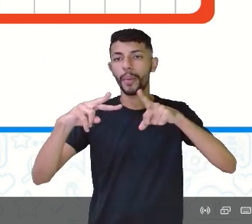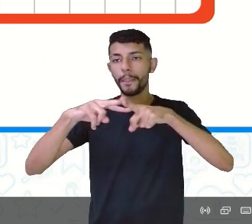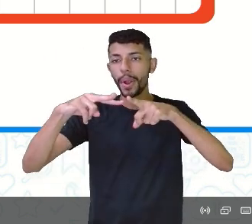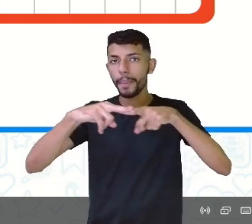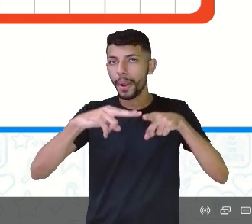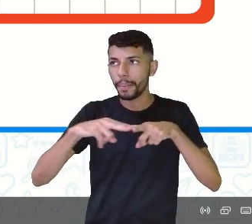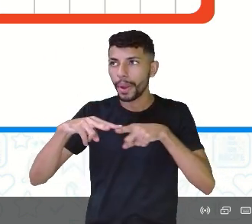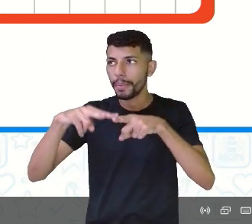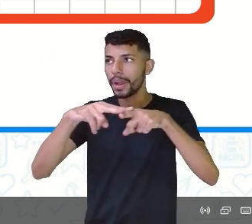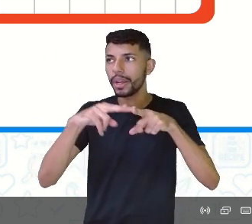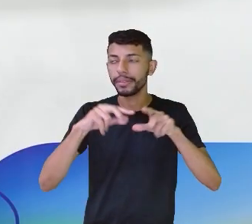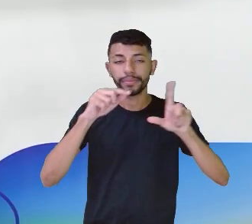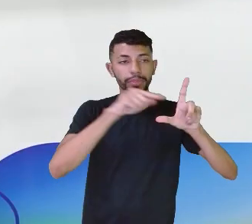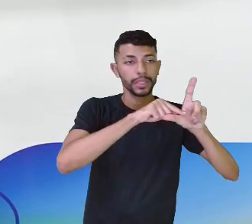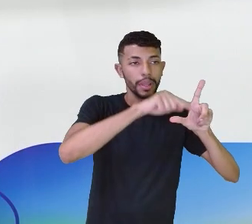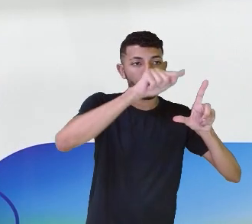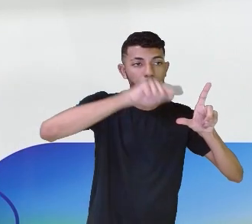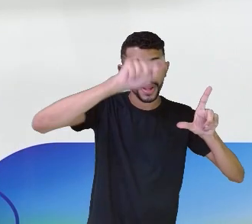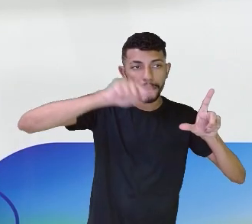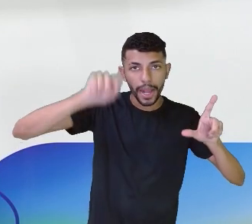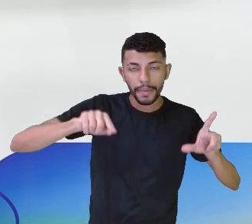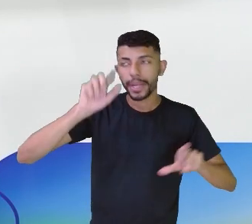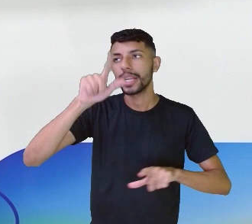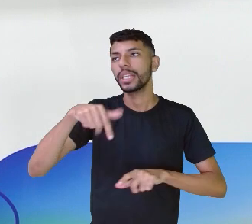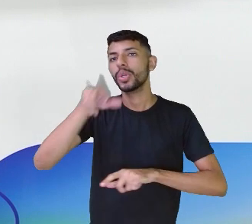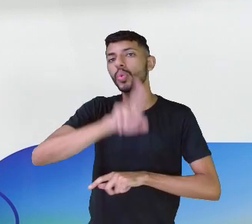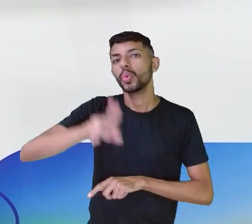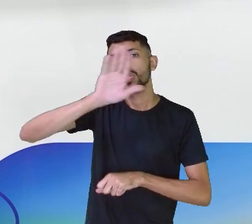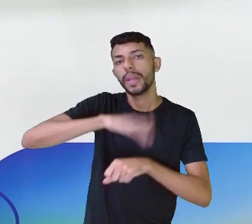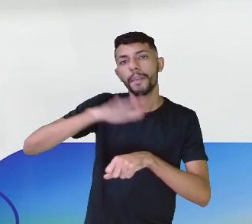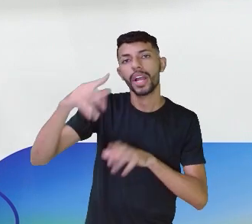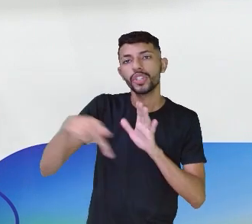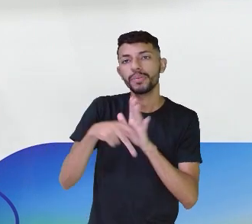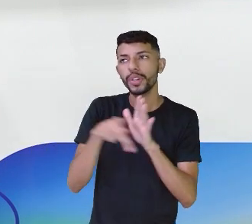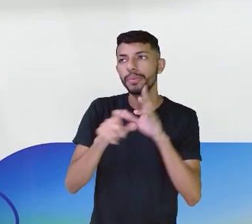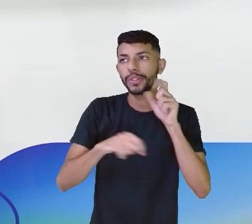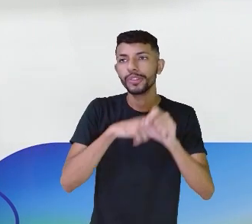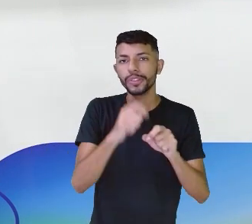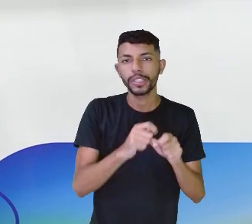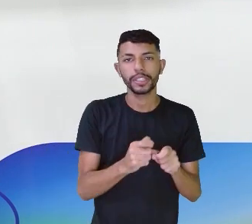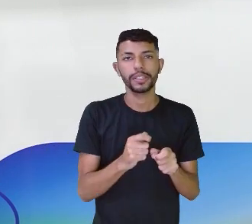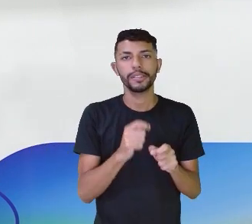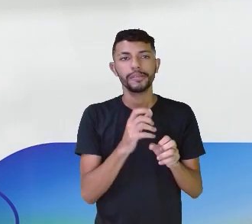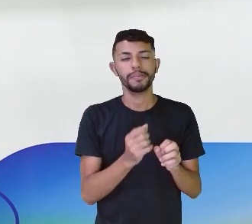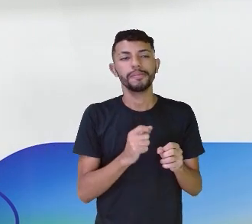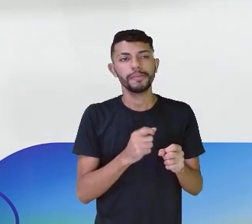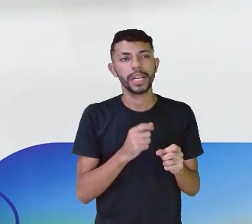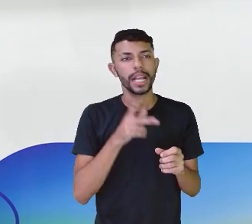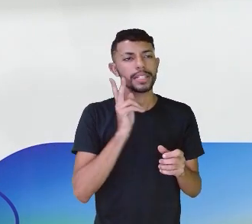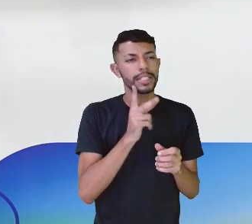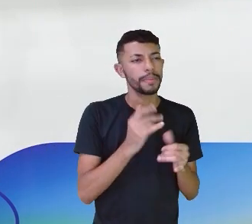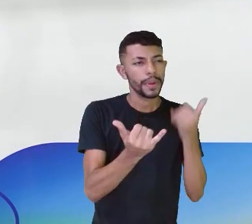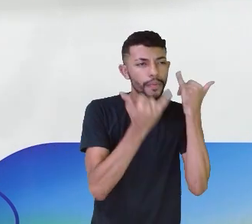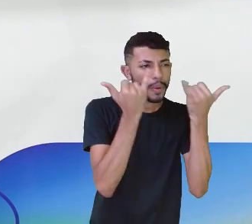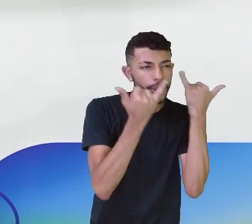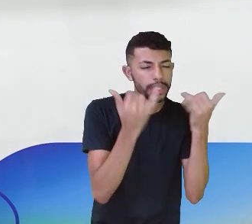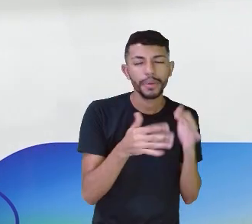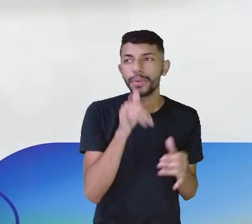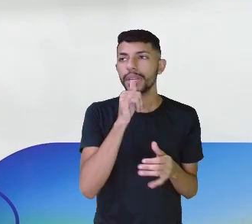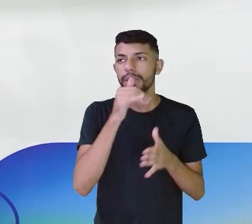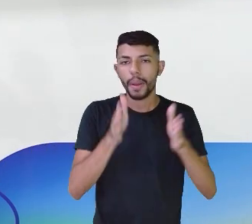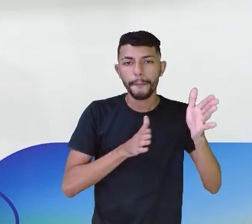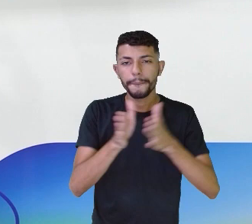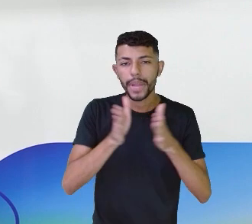de linha, que é o mais utilizado para acompanhamento de informações, né? Um exemplo é na época da